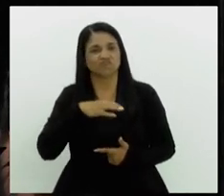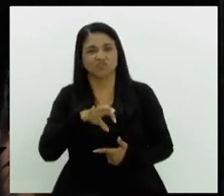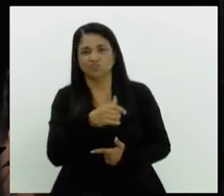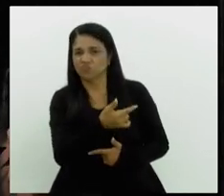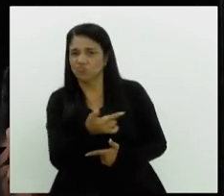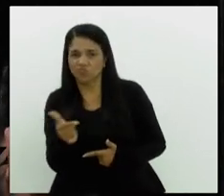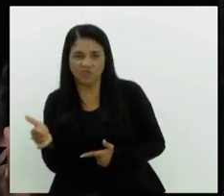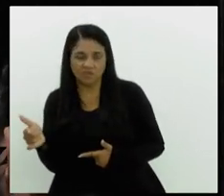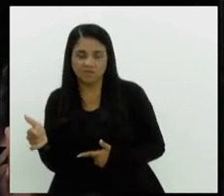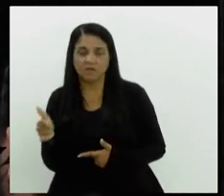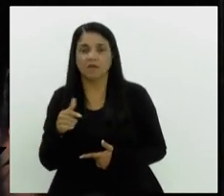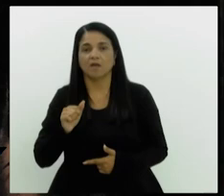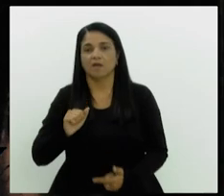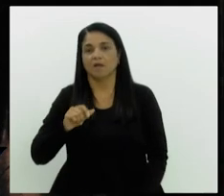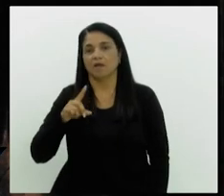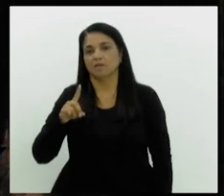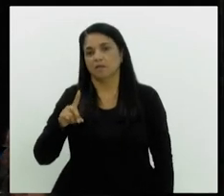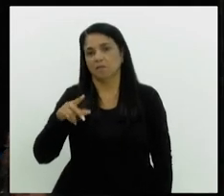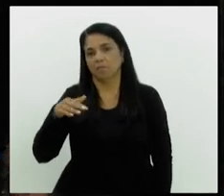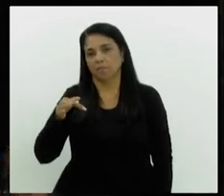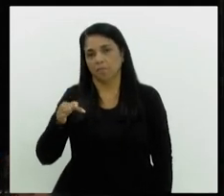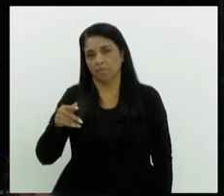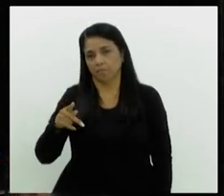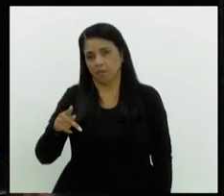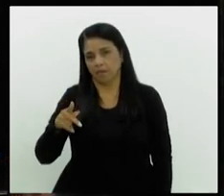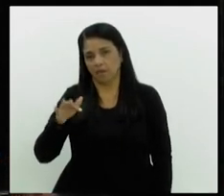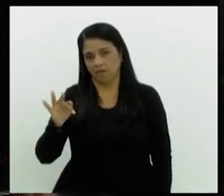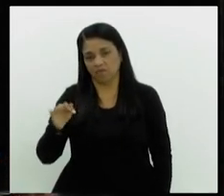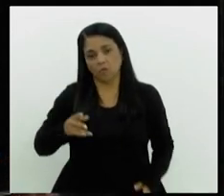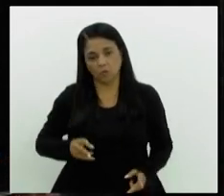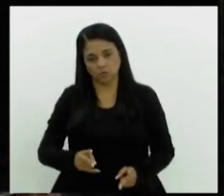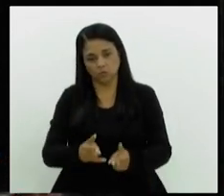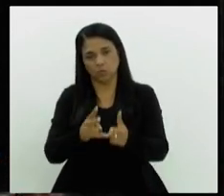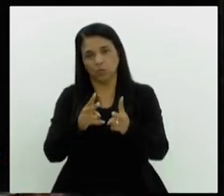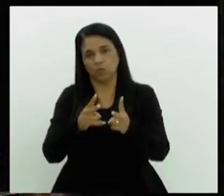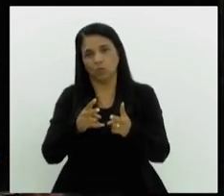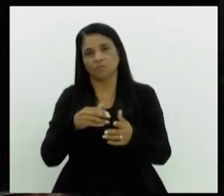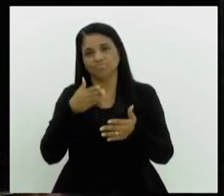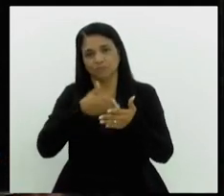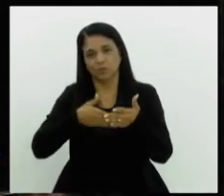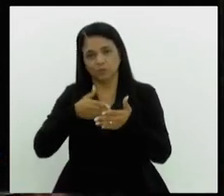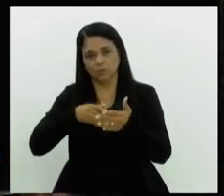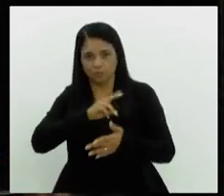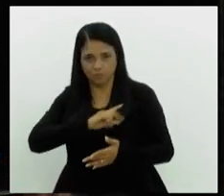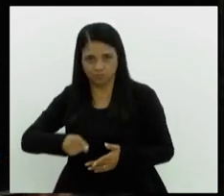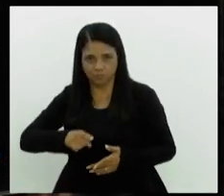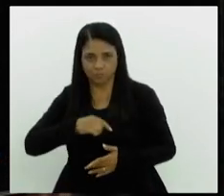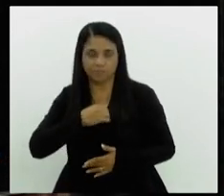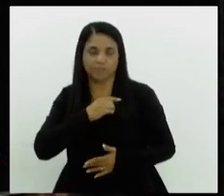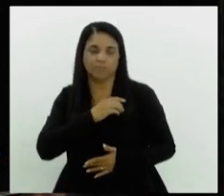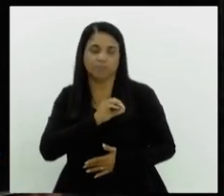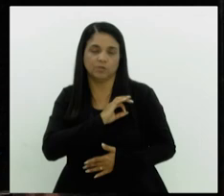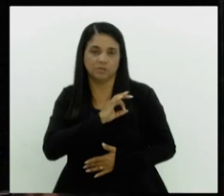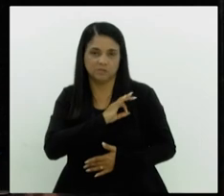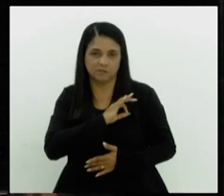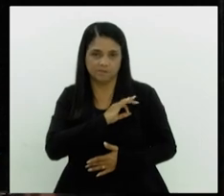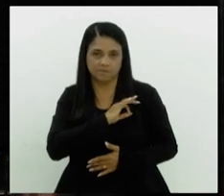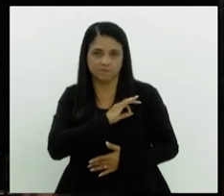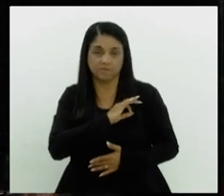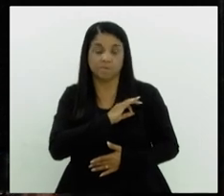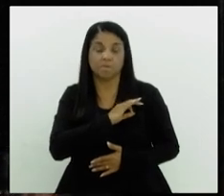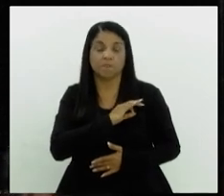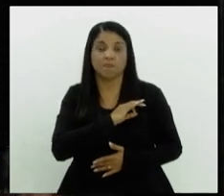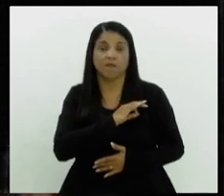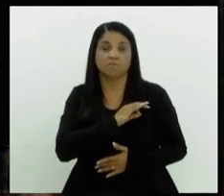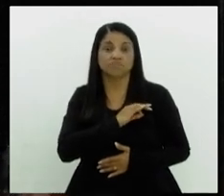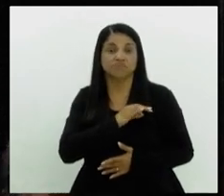A DPF continuou em curso. E não satisfeitos em